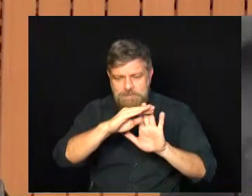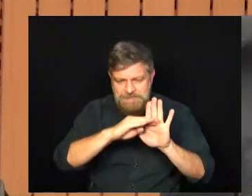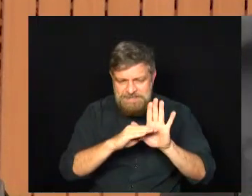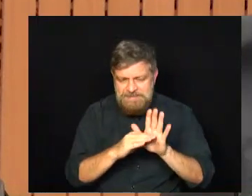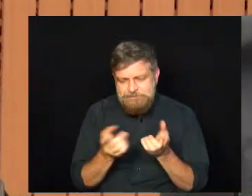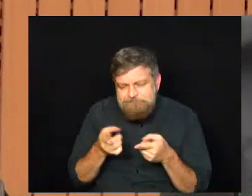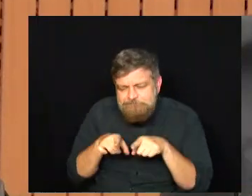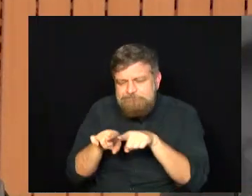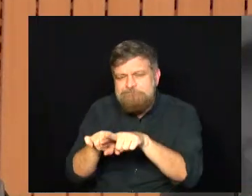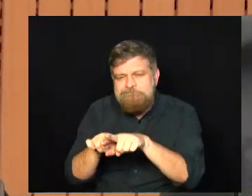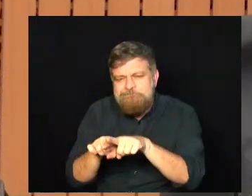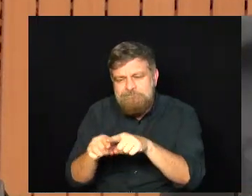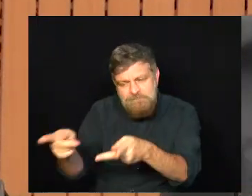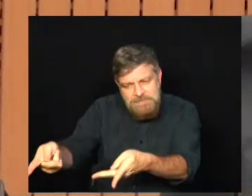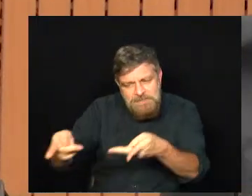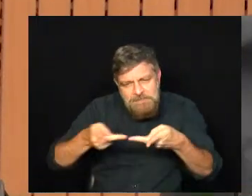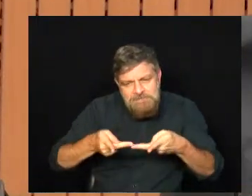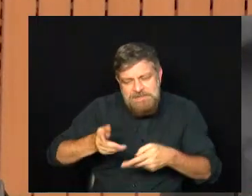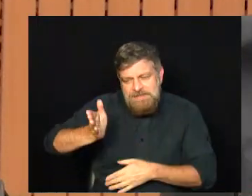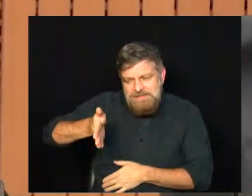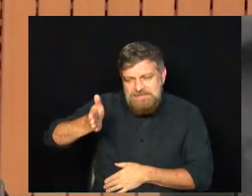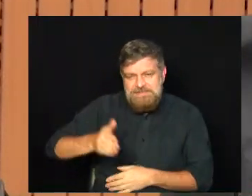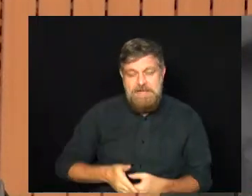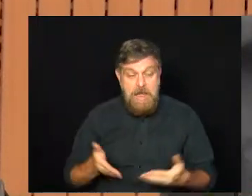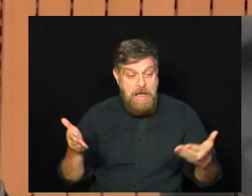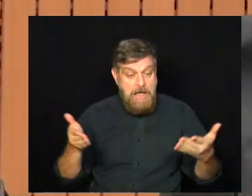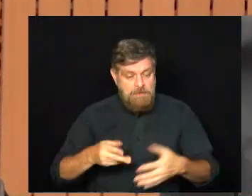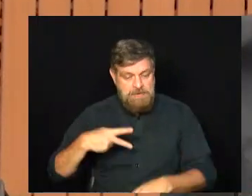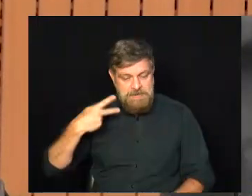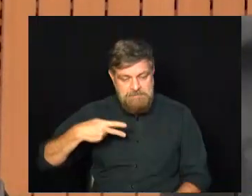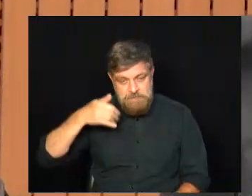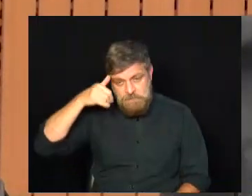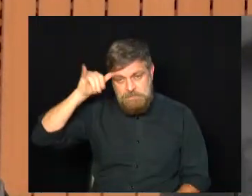né? Já está convidada. Paulo, por Obrigada. favor.